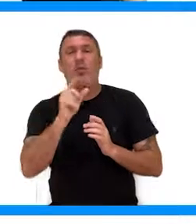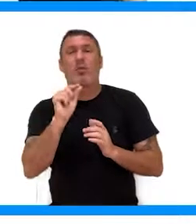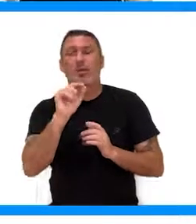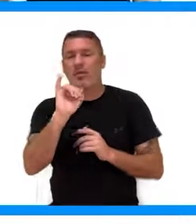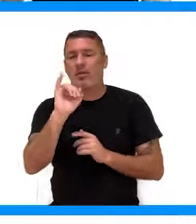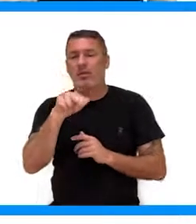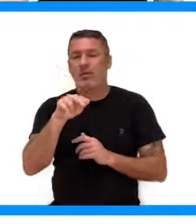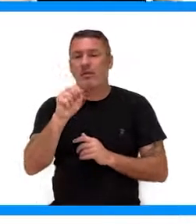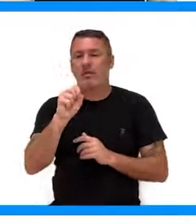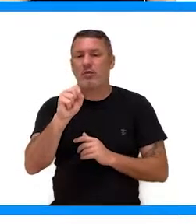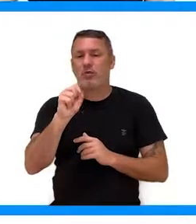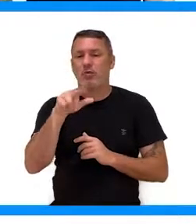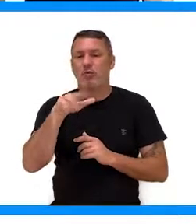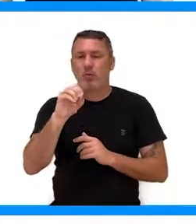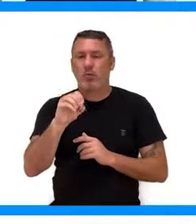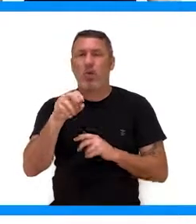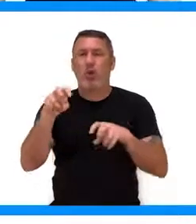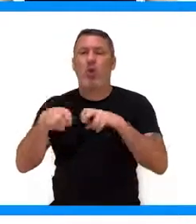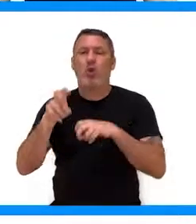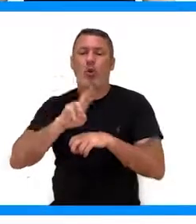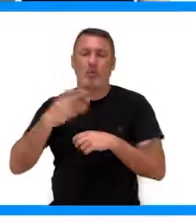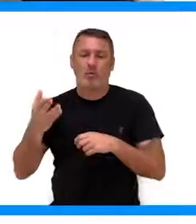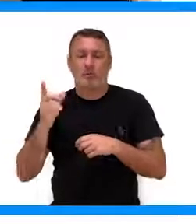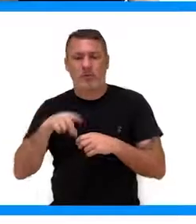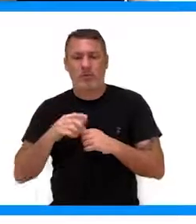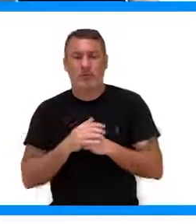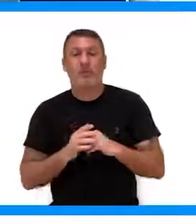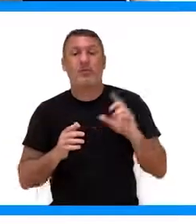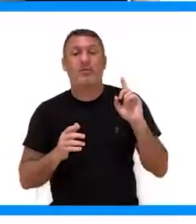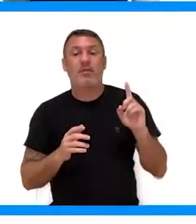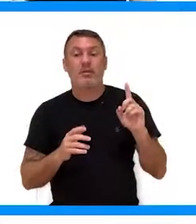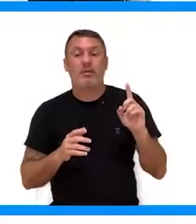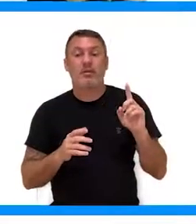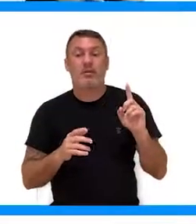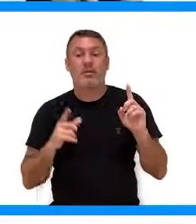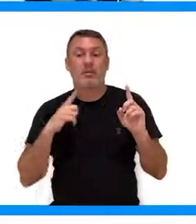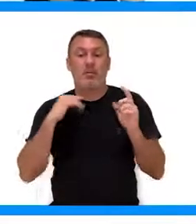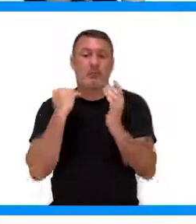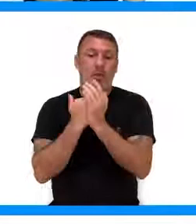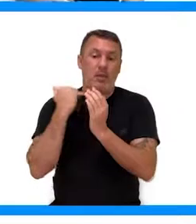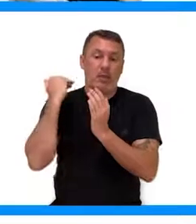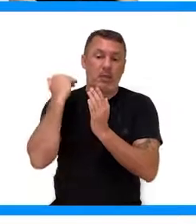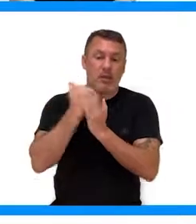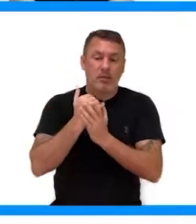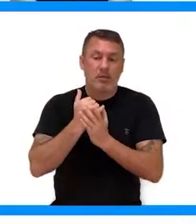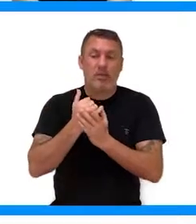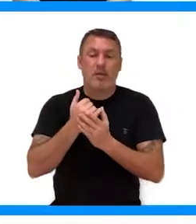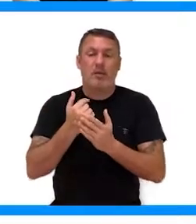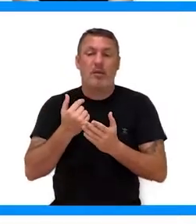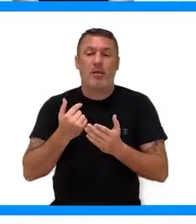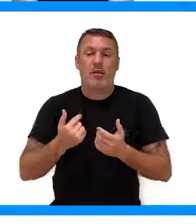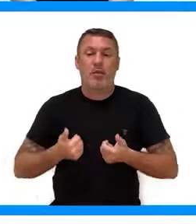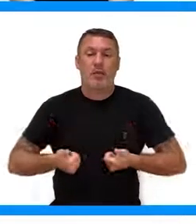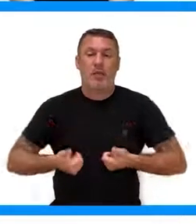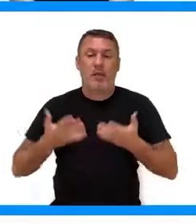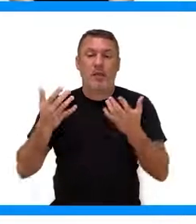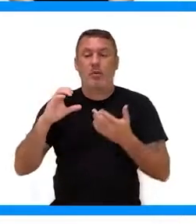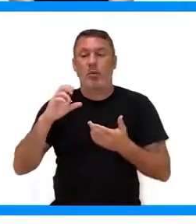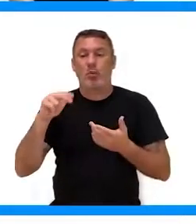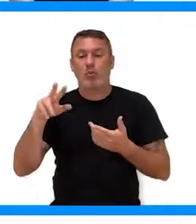no texto. Insumos agrícolas sendo utilizados. Tá? D. Elevação do custo de